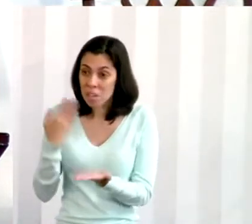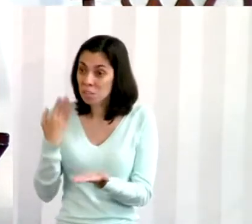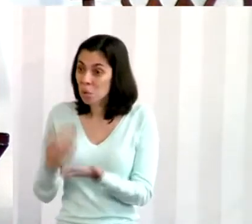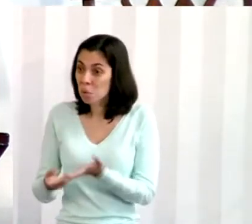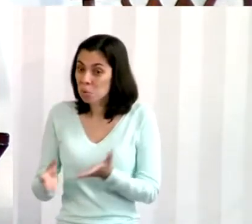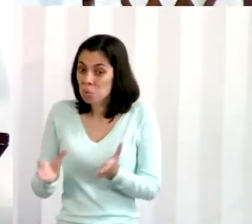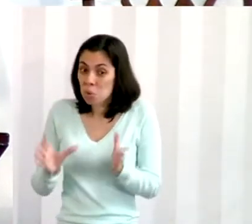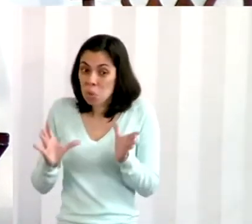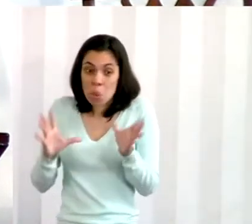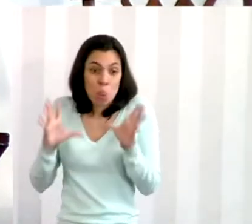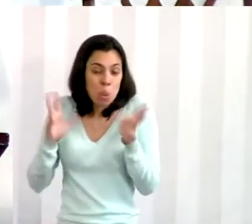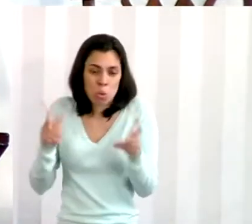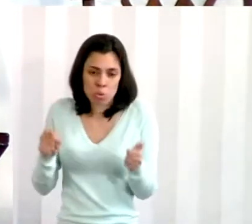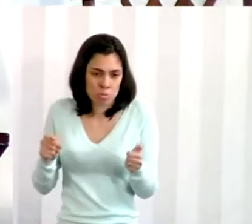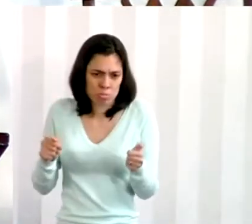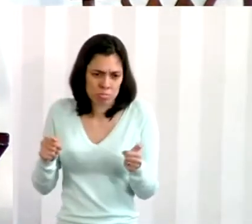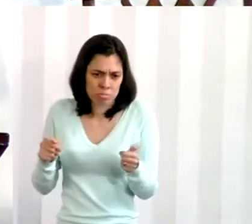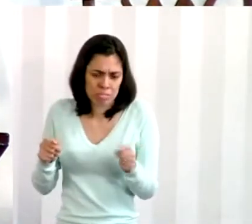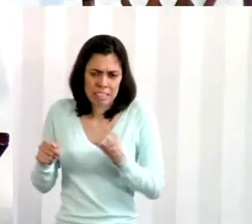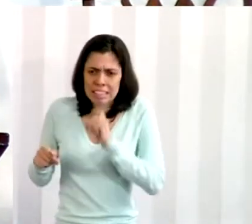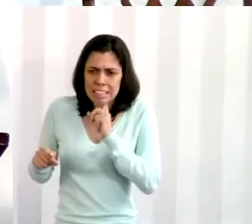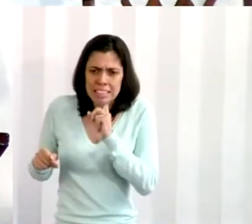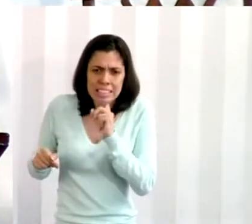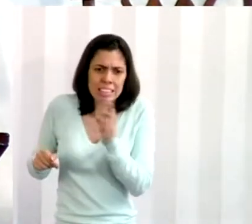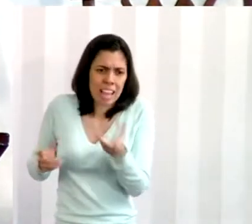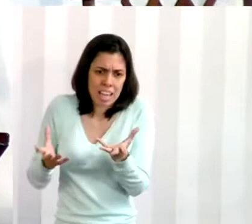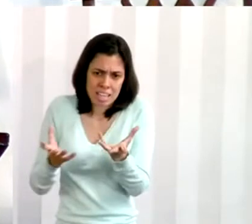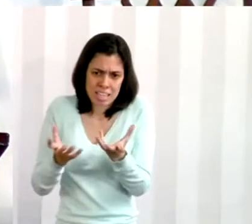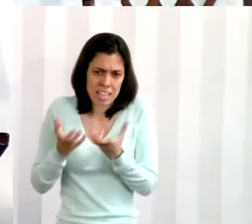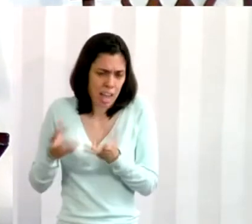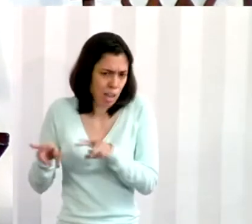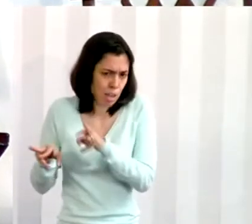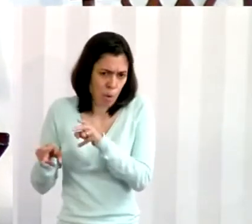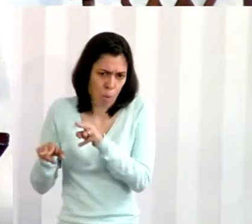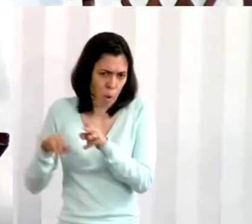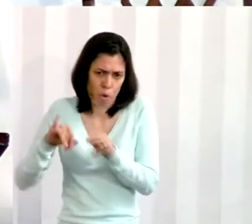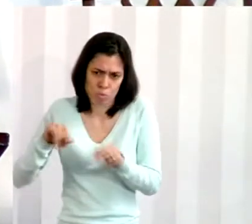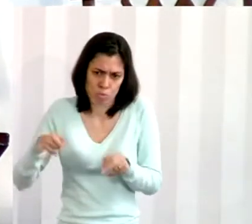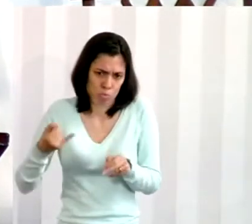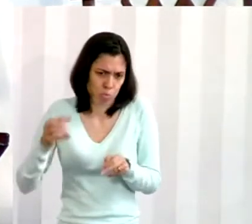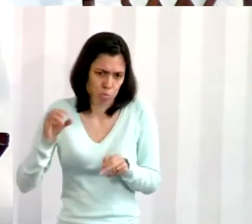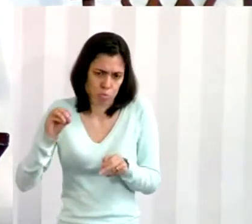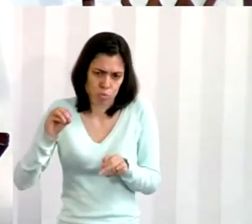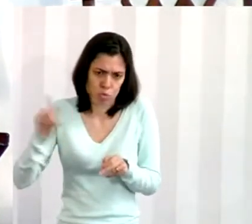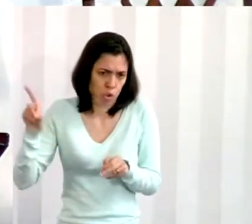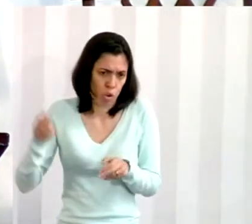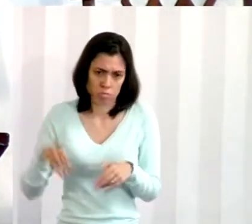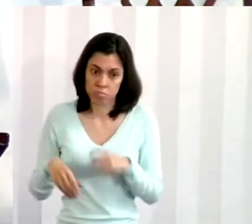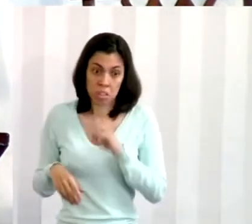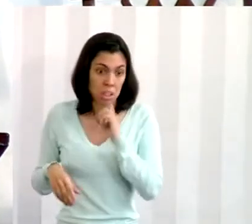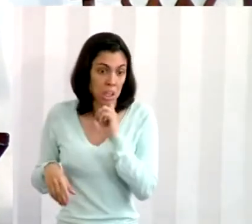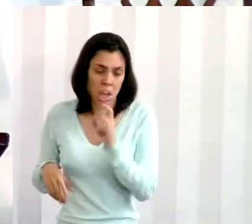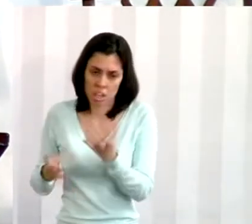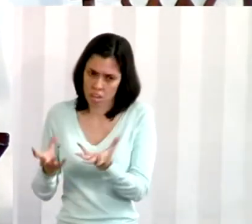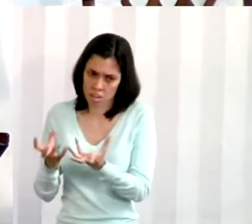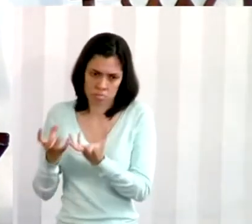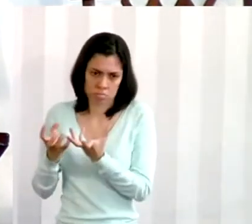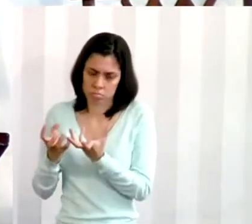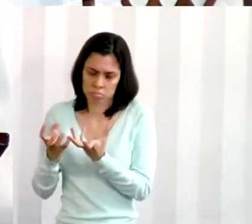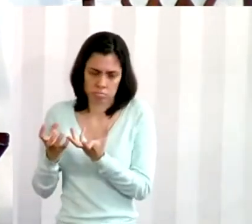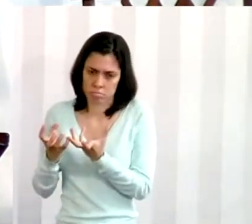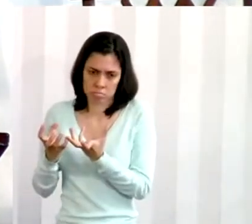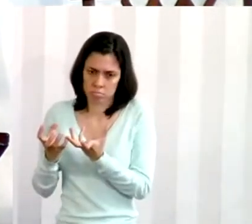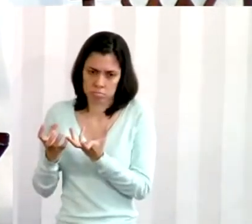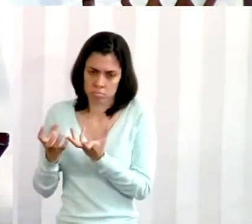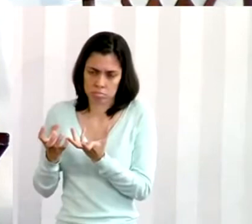nós gostaria de passar pelas dores, pelas angústias, pelas críticas que Jó passou. No